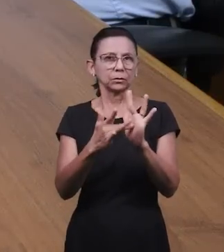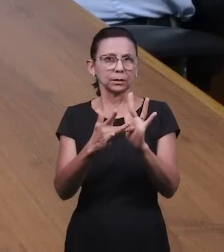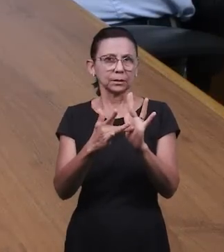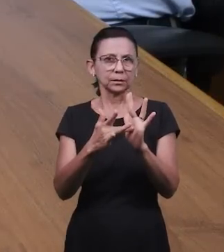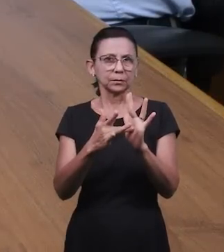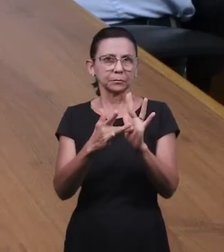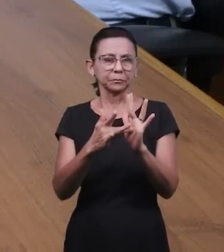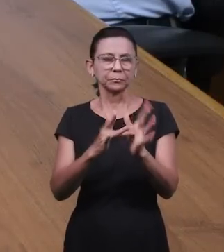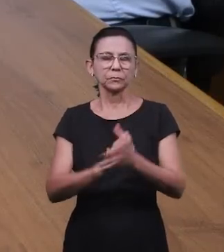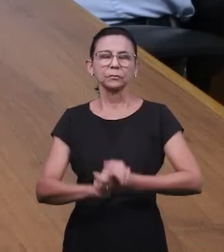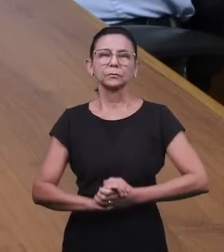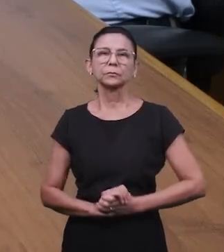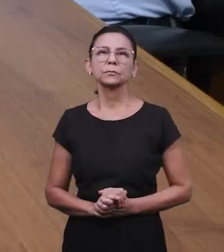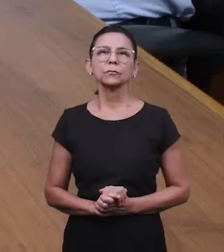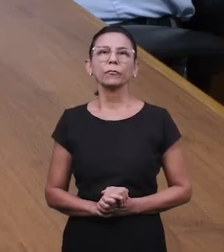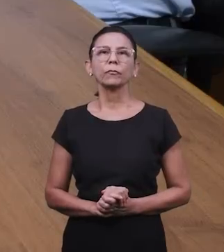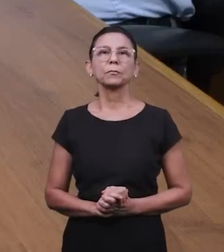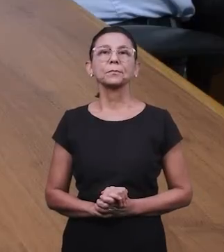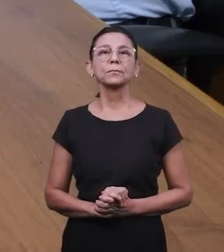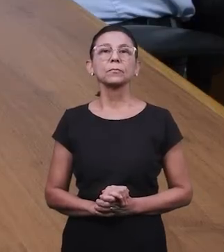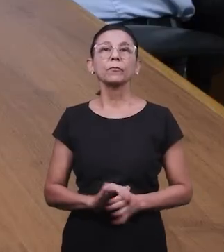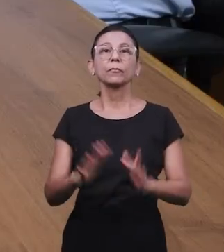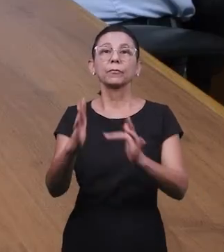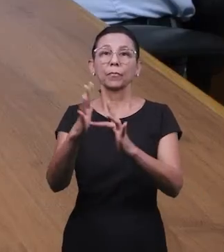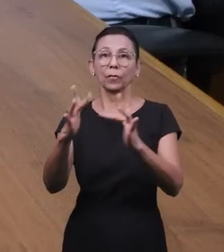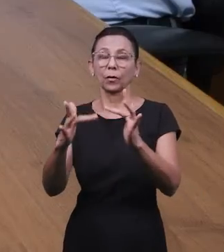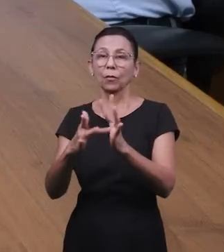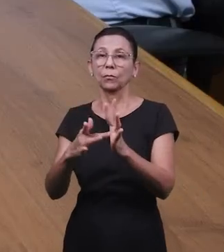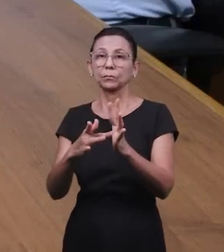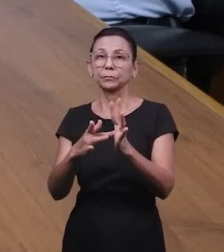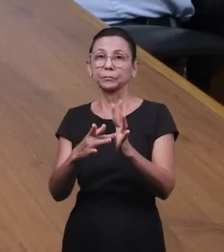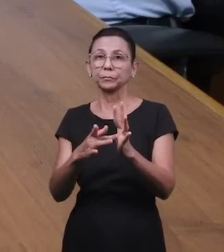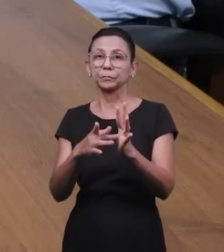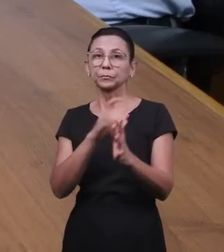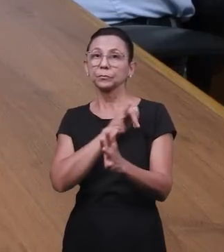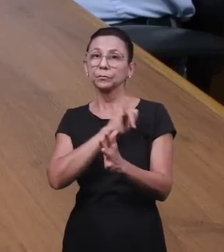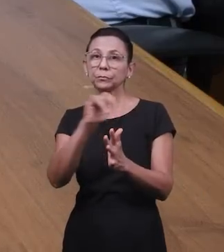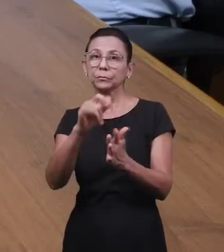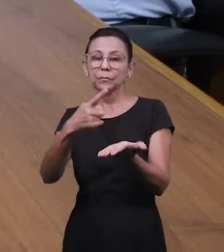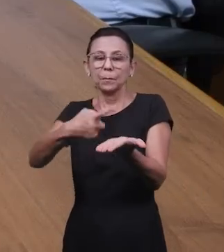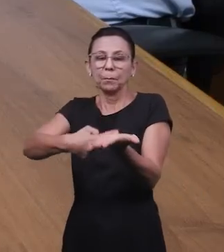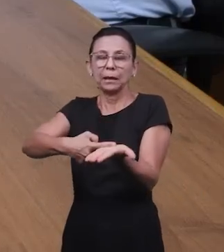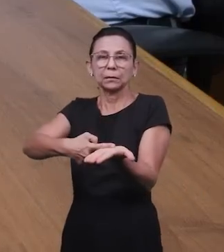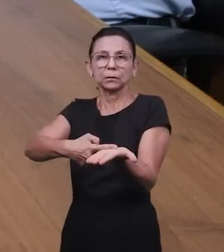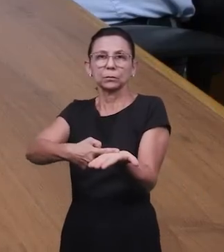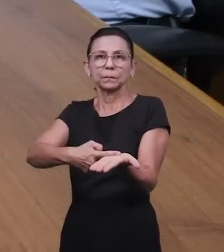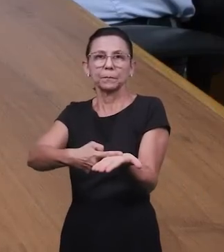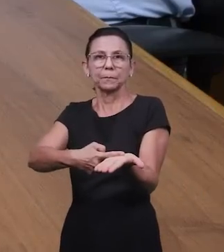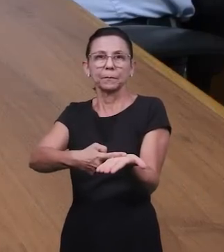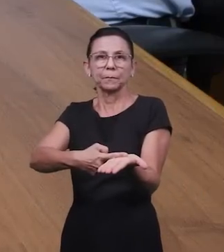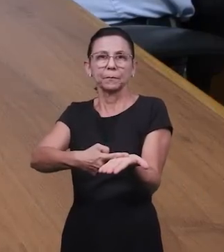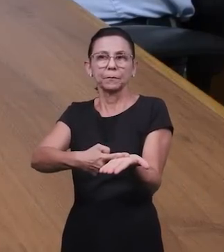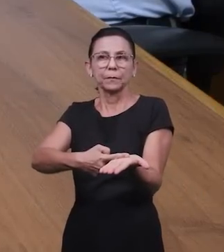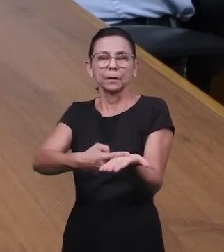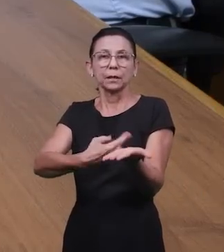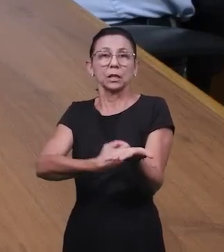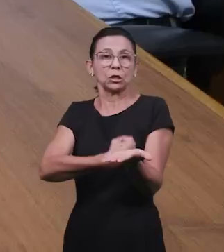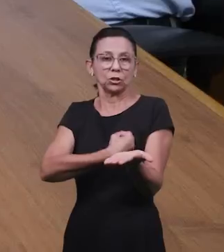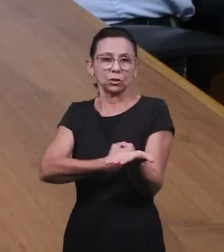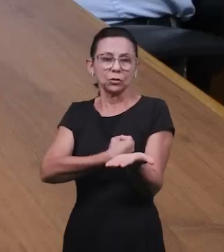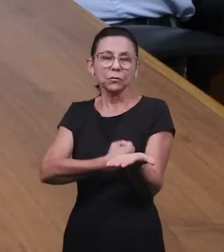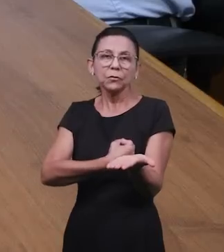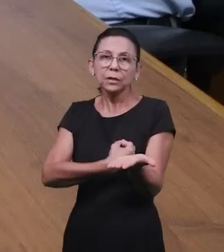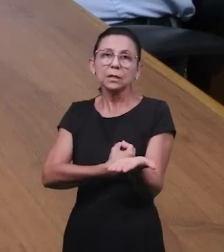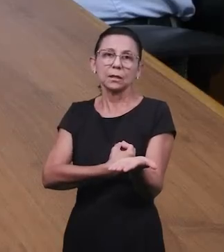Espírito. Mas quando ele fez um pacto, ele está falando de vida, porque ele disse, eu vou morrer, mas não